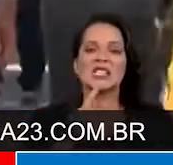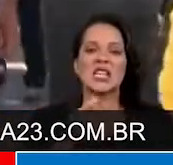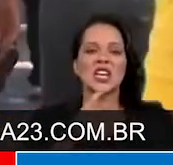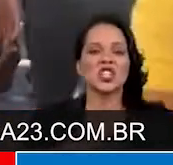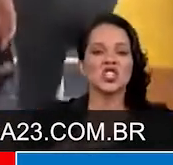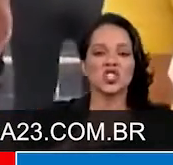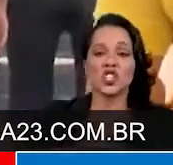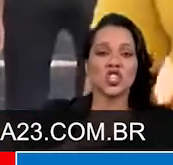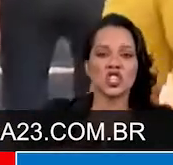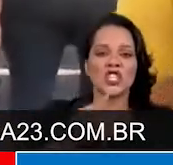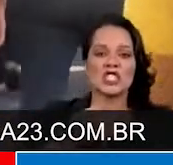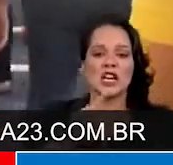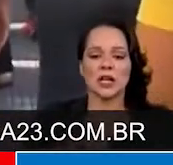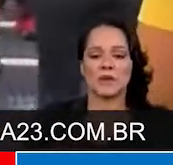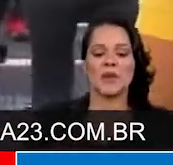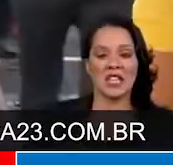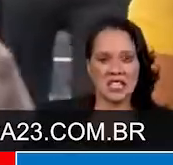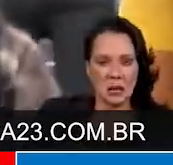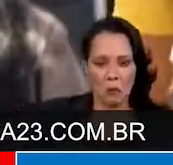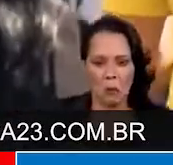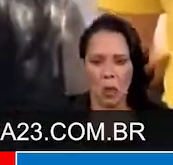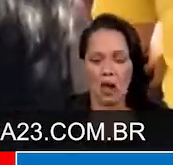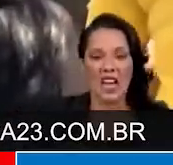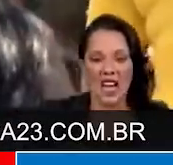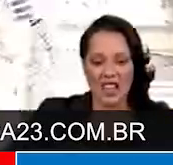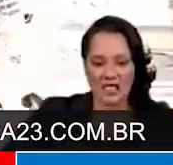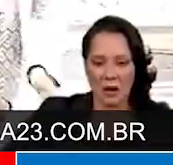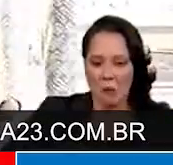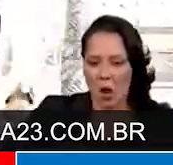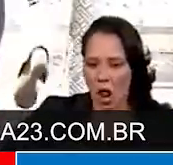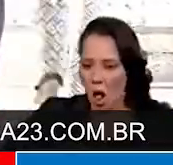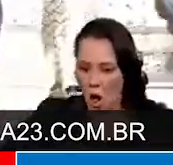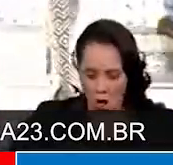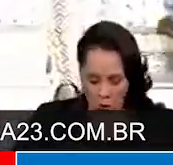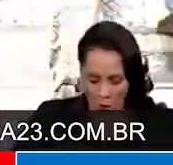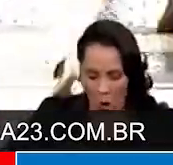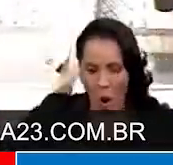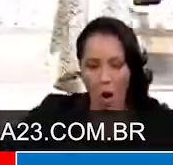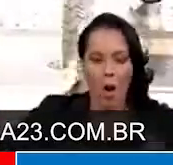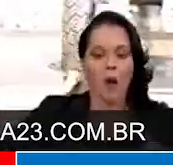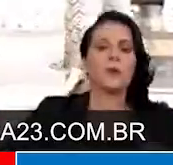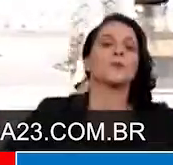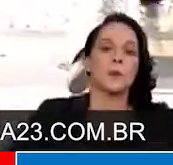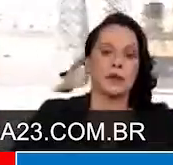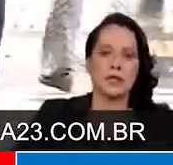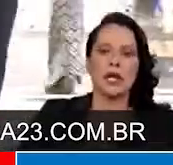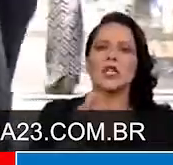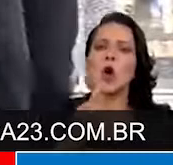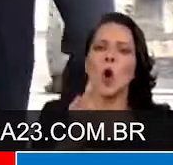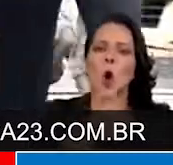urina. E nos casos de metástases, quando o câncer atinge outros órgãos, o paciente tem dor